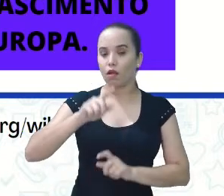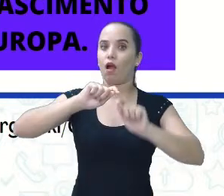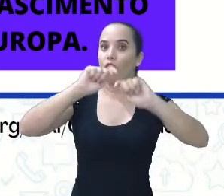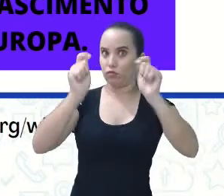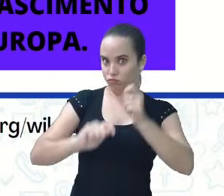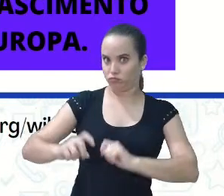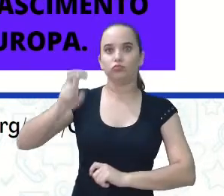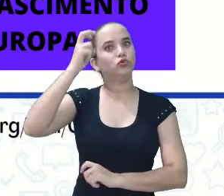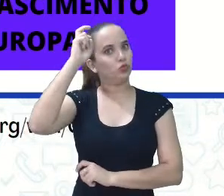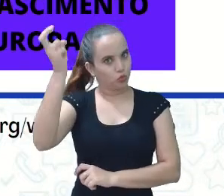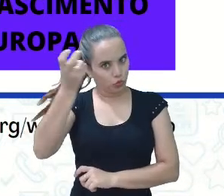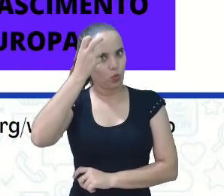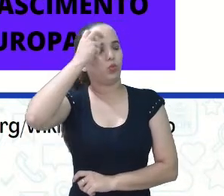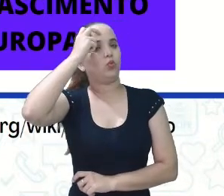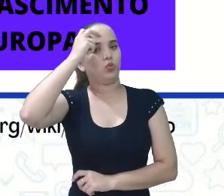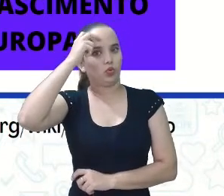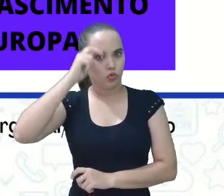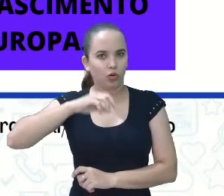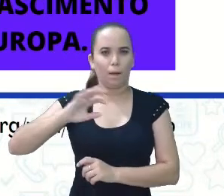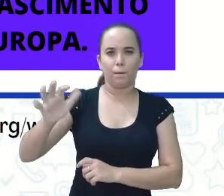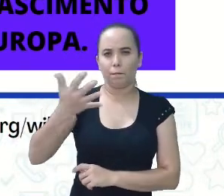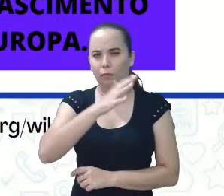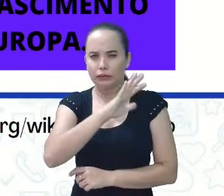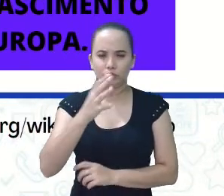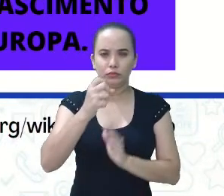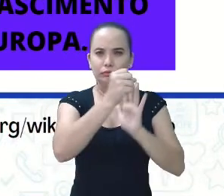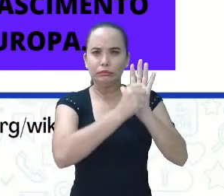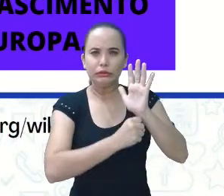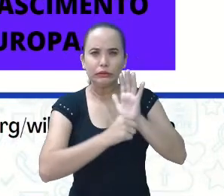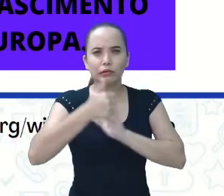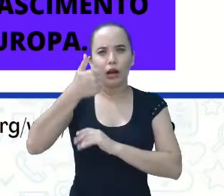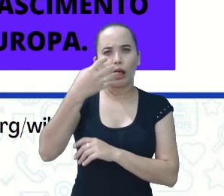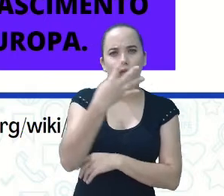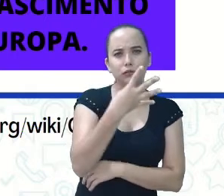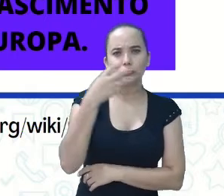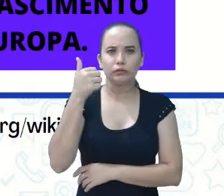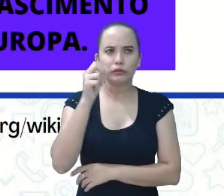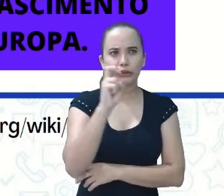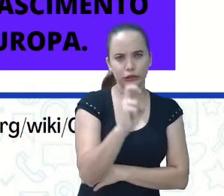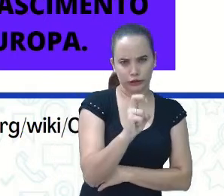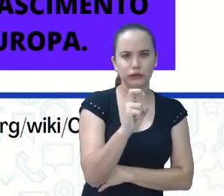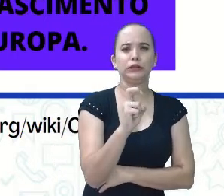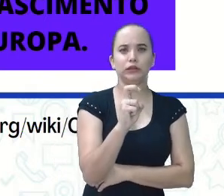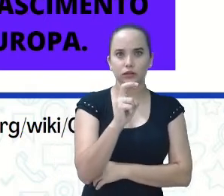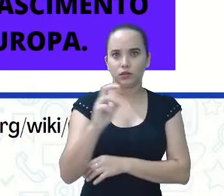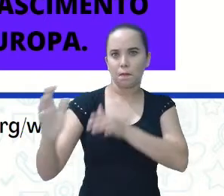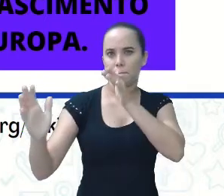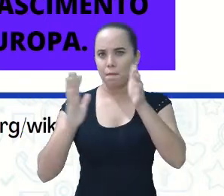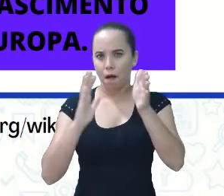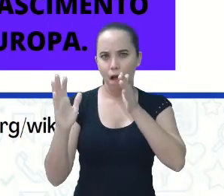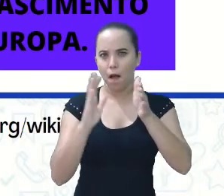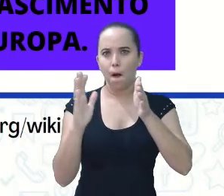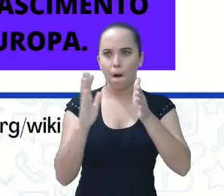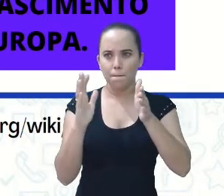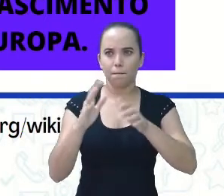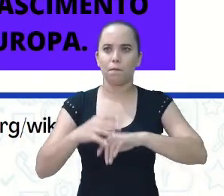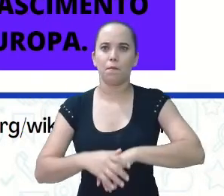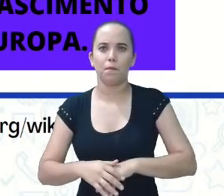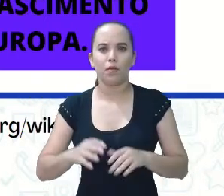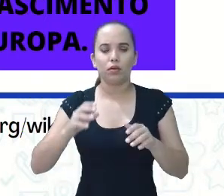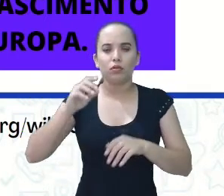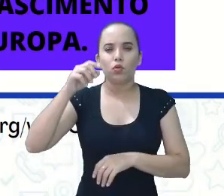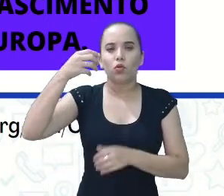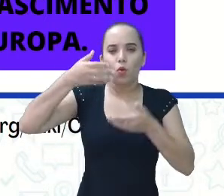artístico e cultural. Século XIV, século XV e durante o contexto do renascimento das